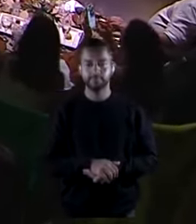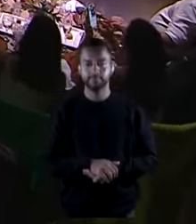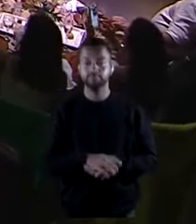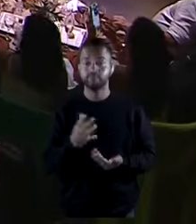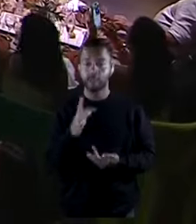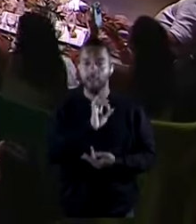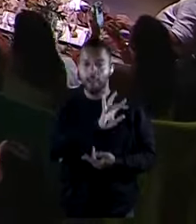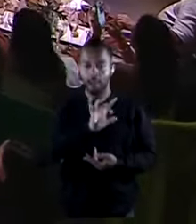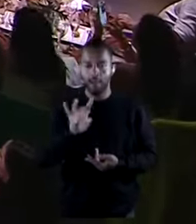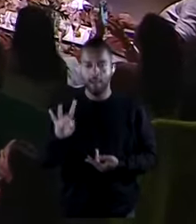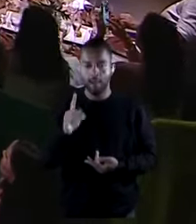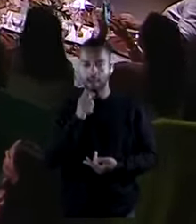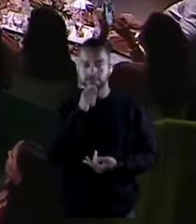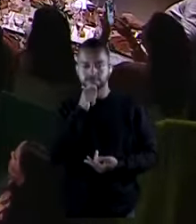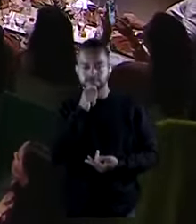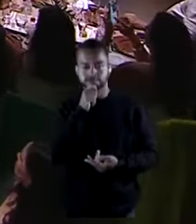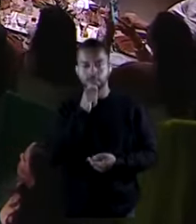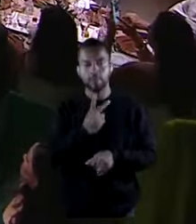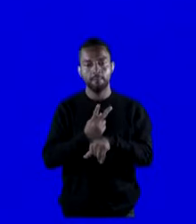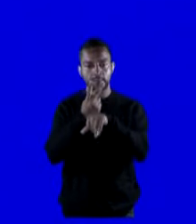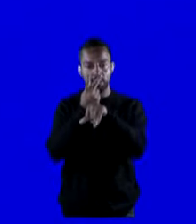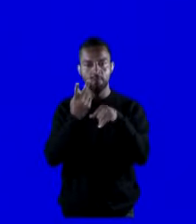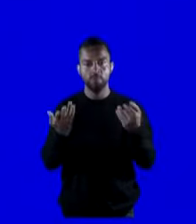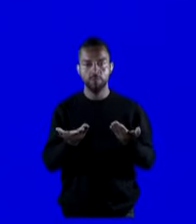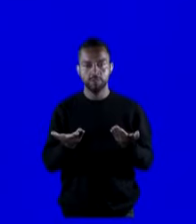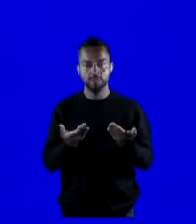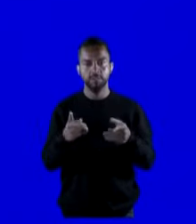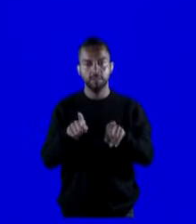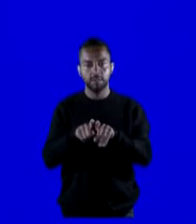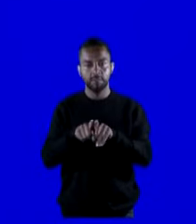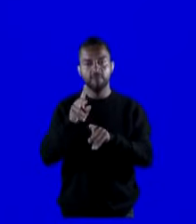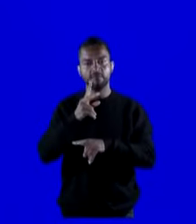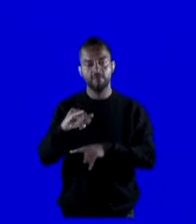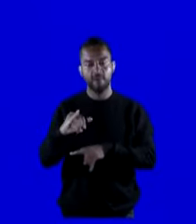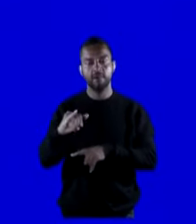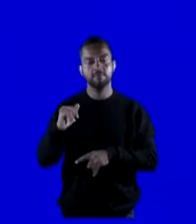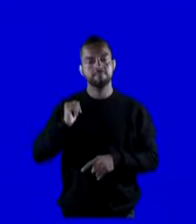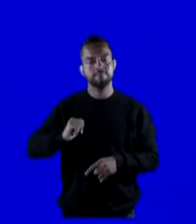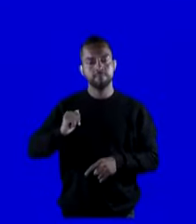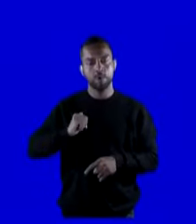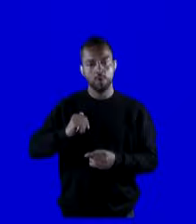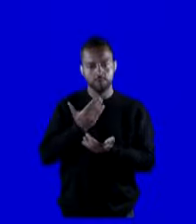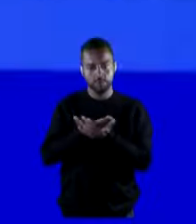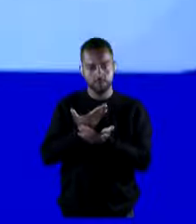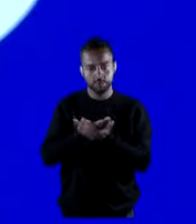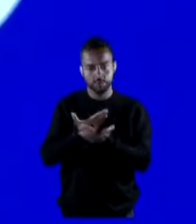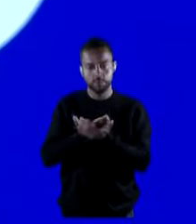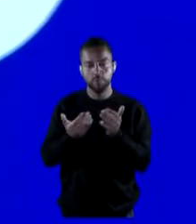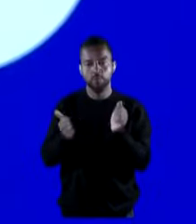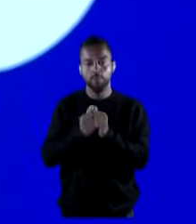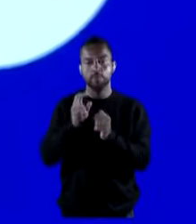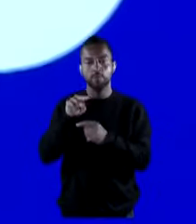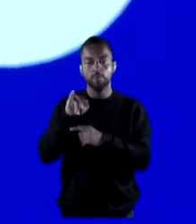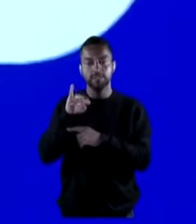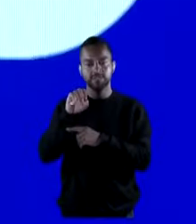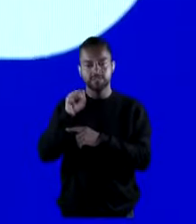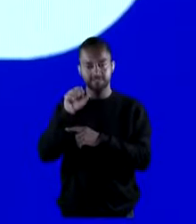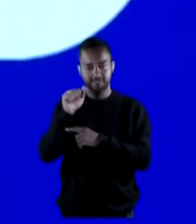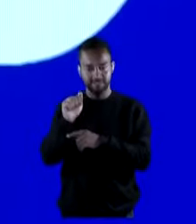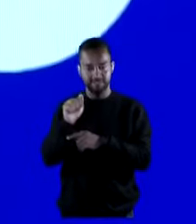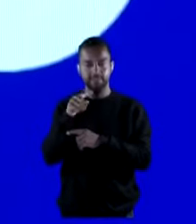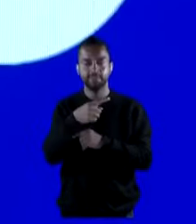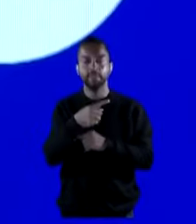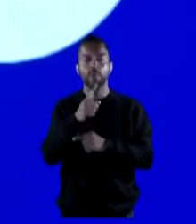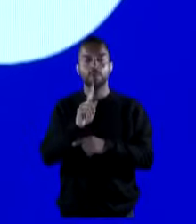Olha, cada árbitro premiado nesta noite receberá também uma bolsa de estudos integral da Unisa, Universidade Santo Amaro, que é